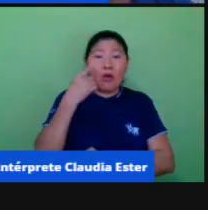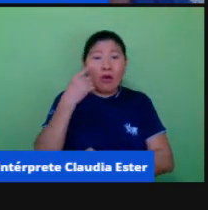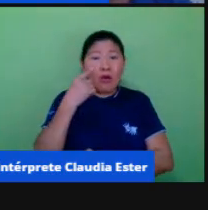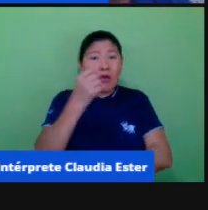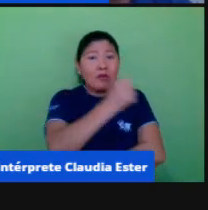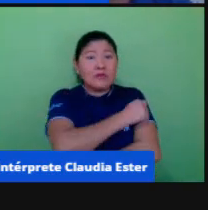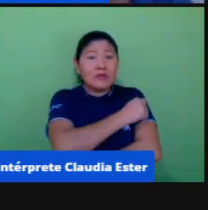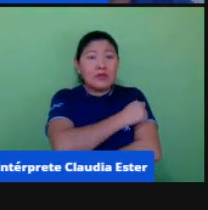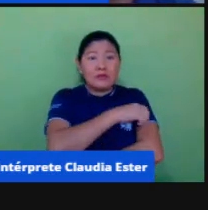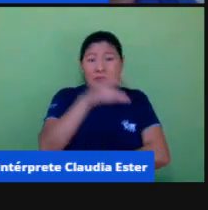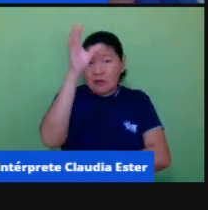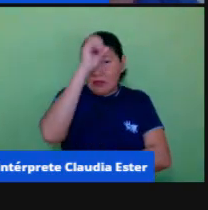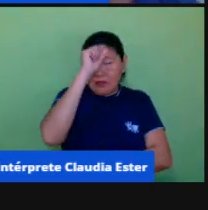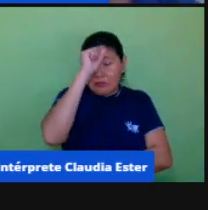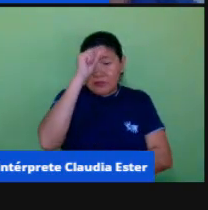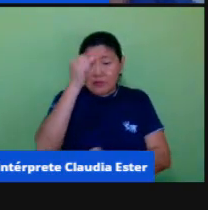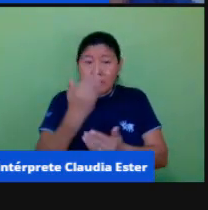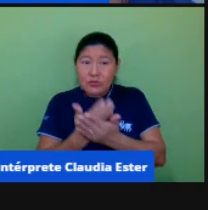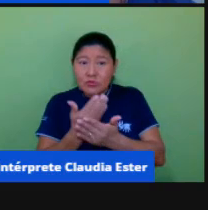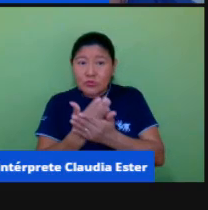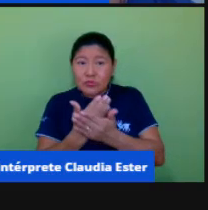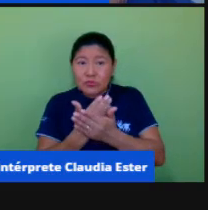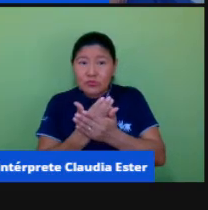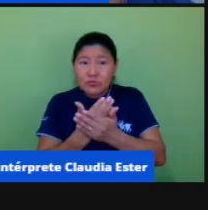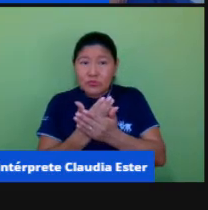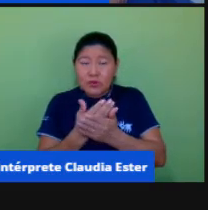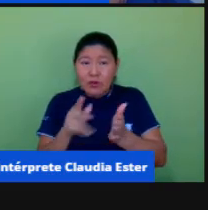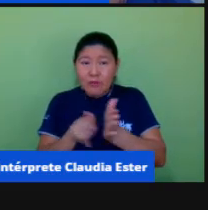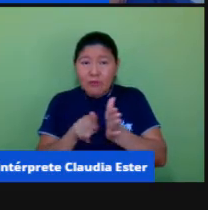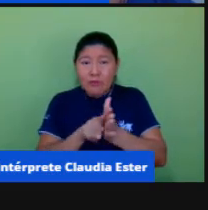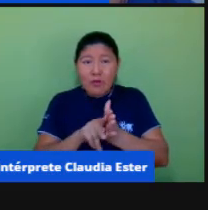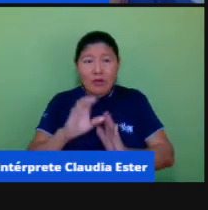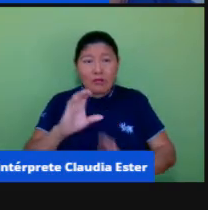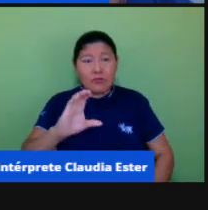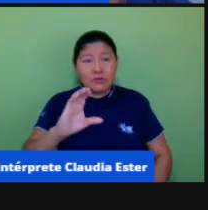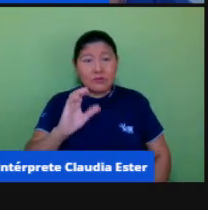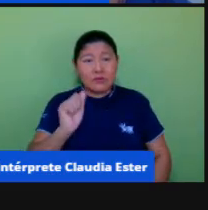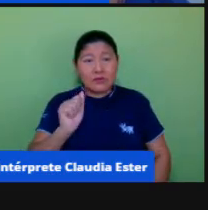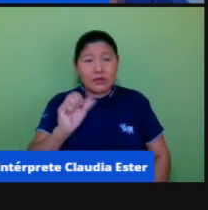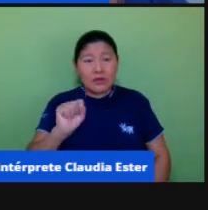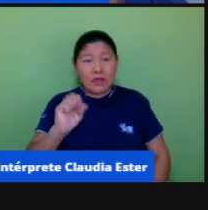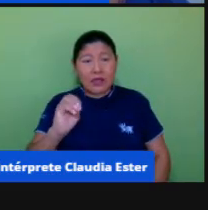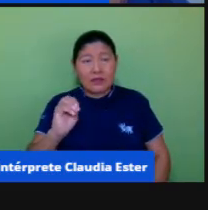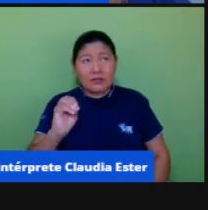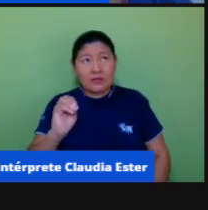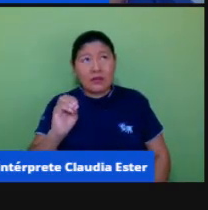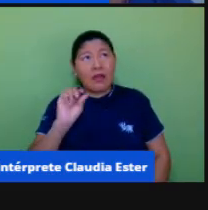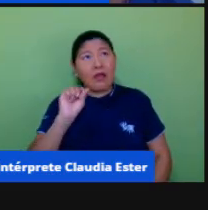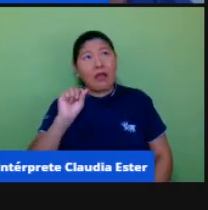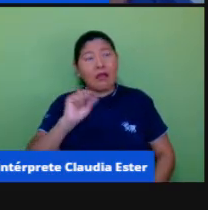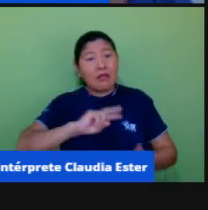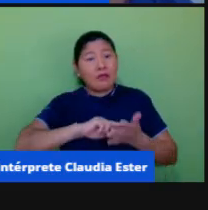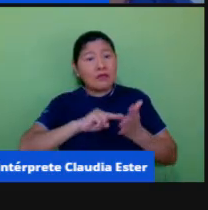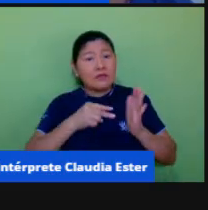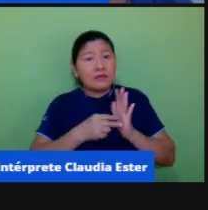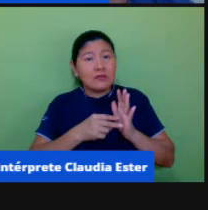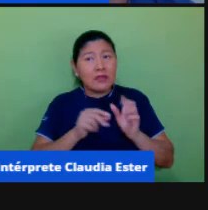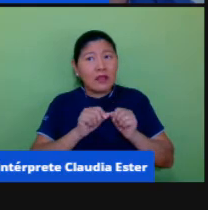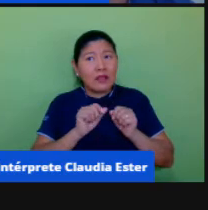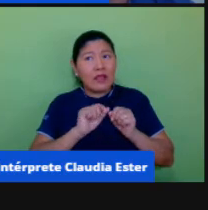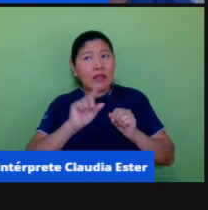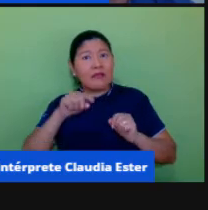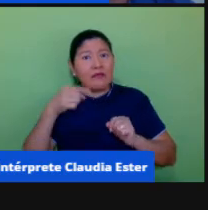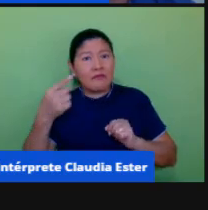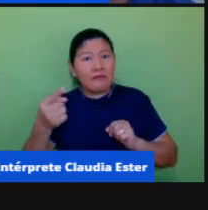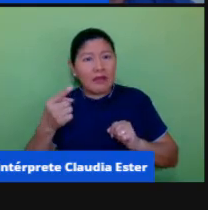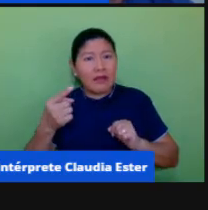de caso, que é uma das metodologias, né, estudo de caso, e depois ele tem que ir à frente da sala de aula